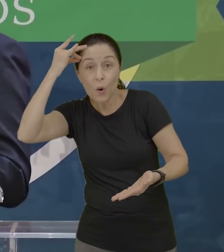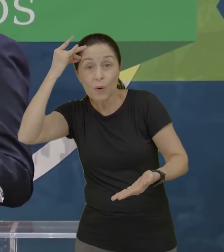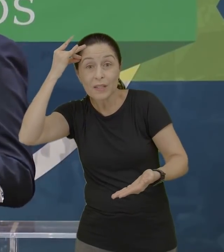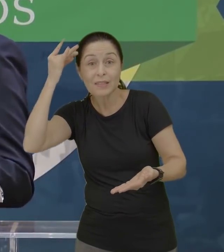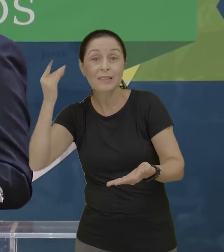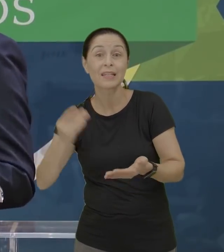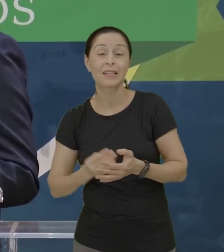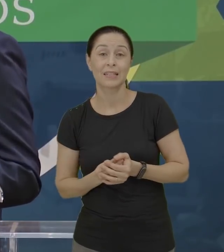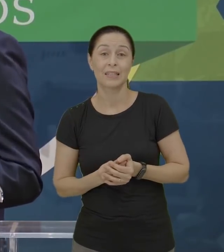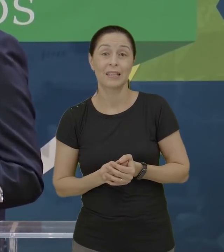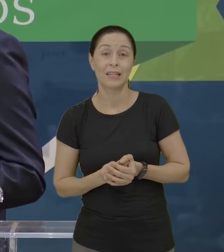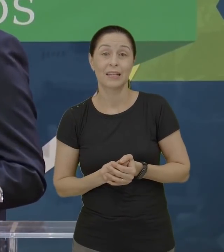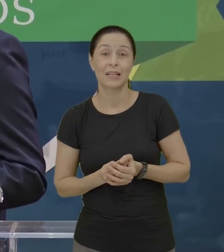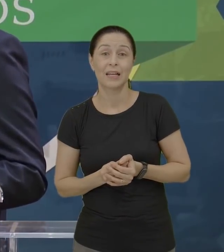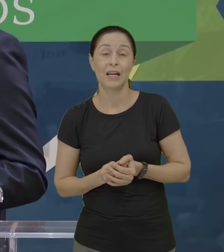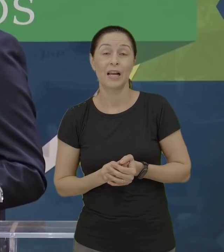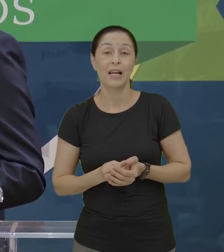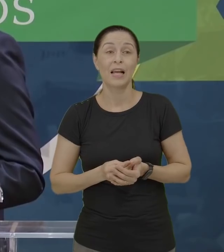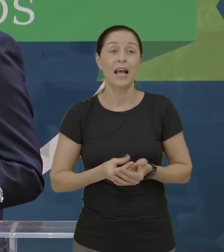Como é que você prova que você ama a Deus?